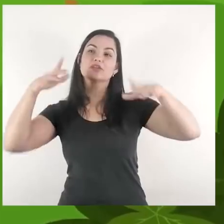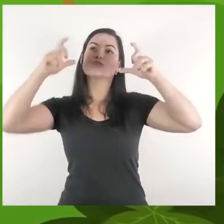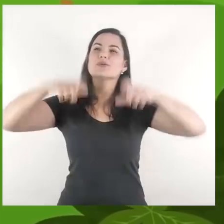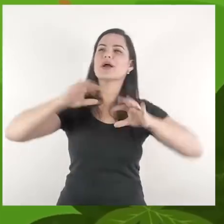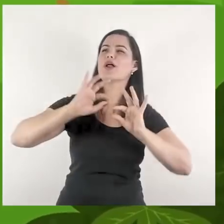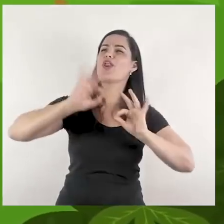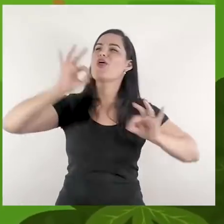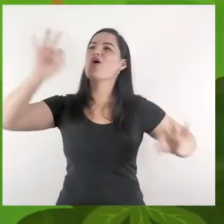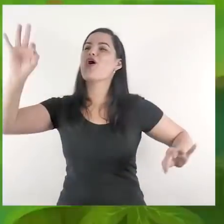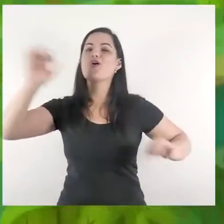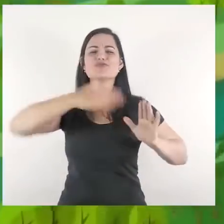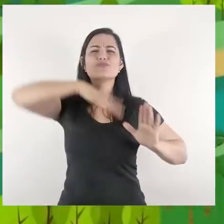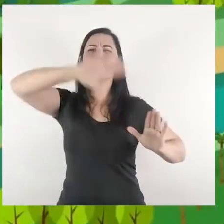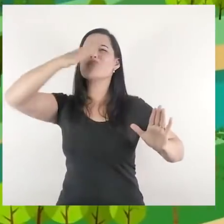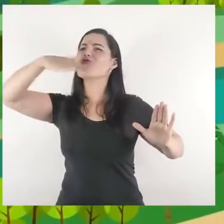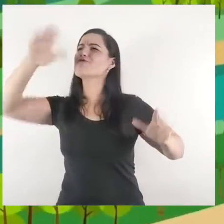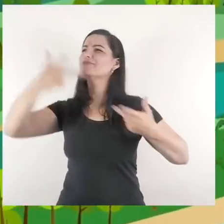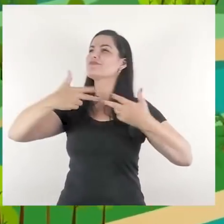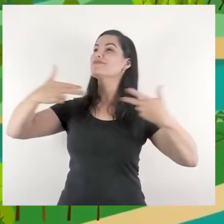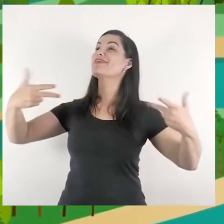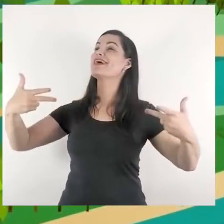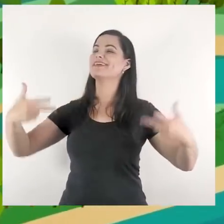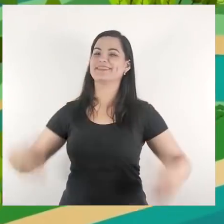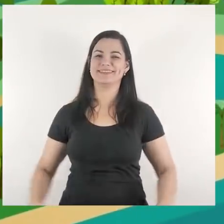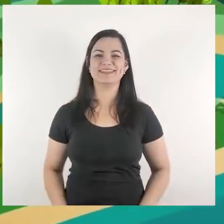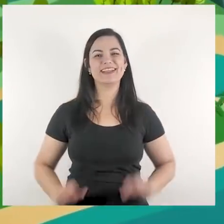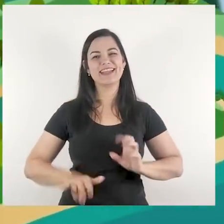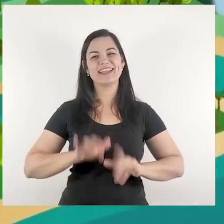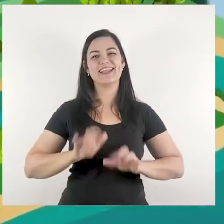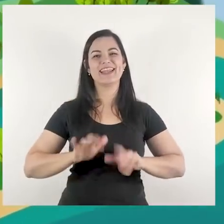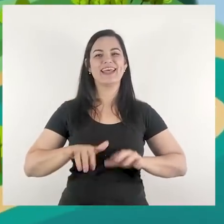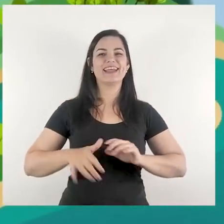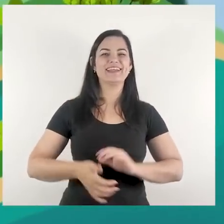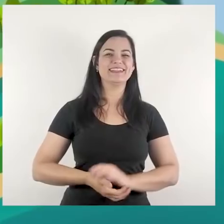muitas montanhas. E aí eles...